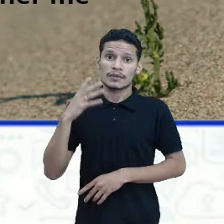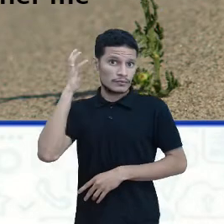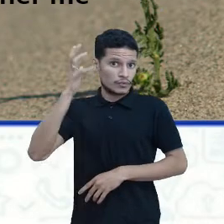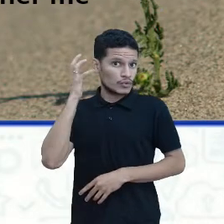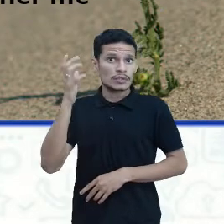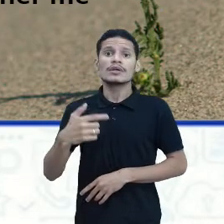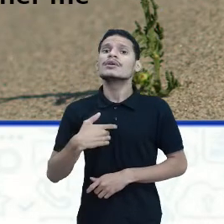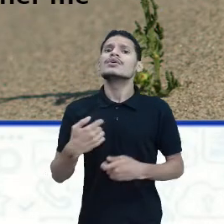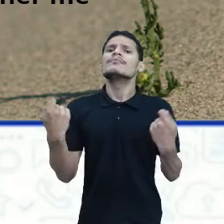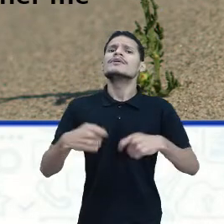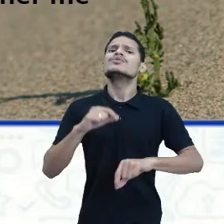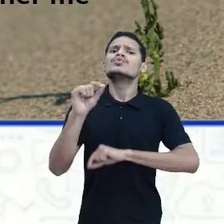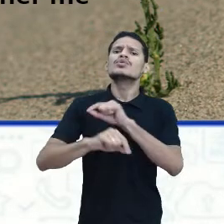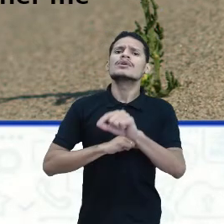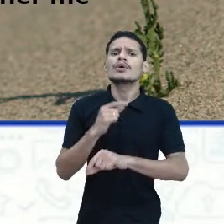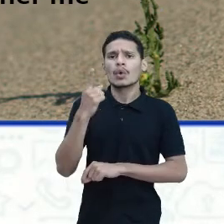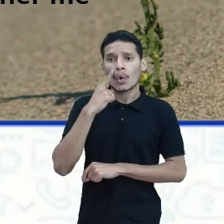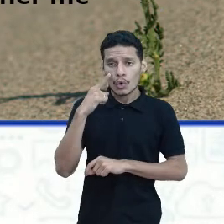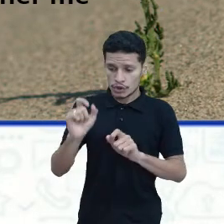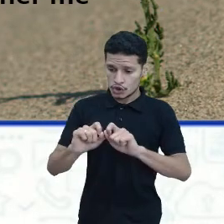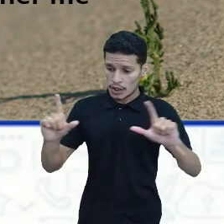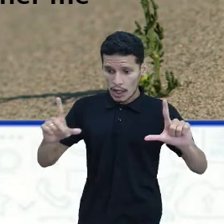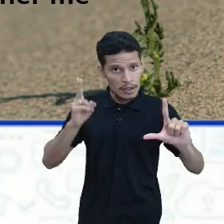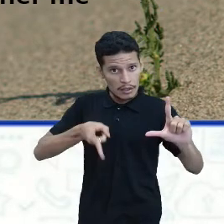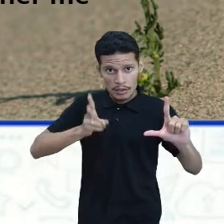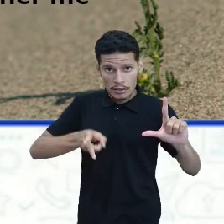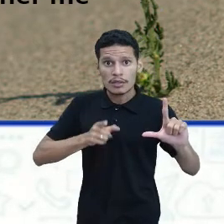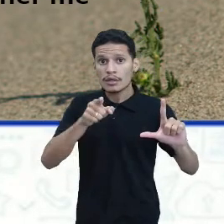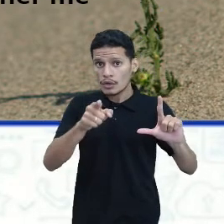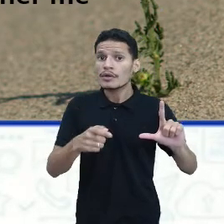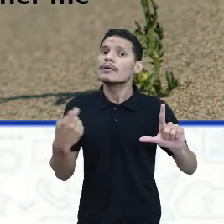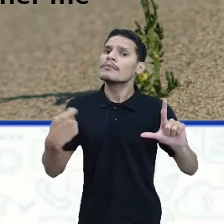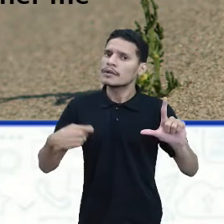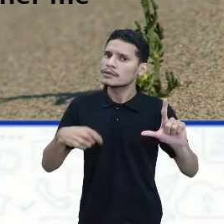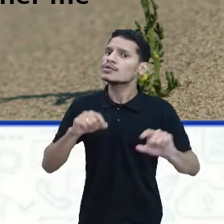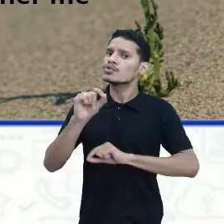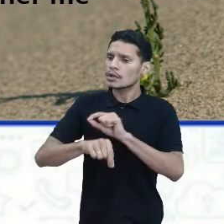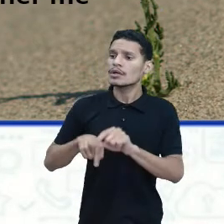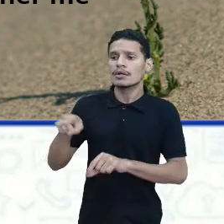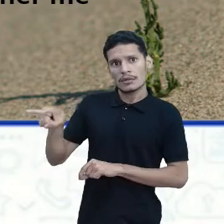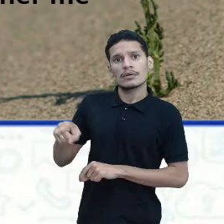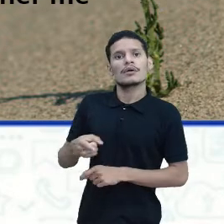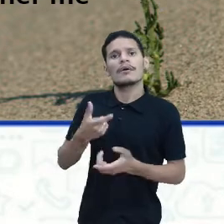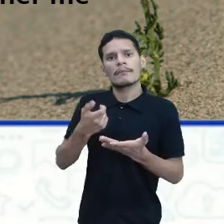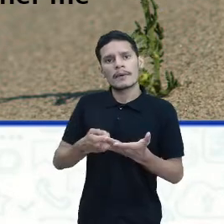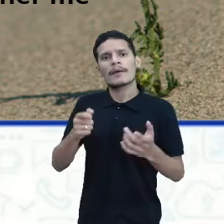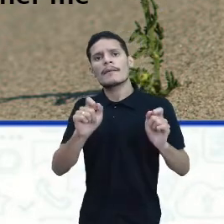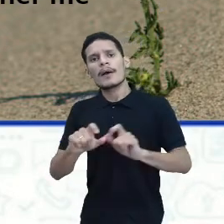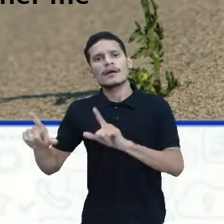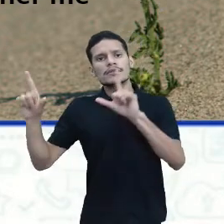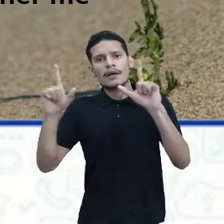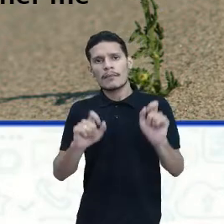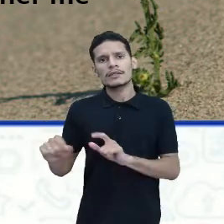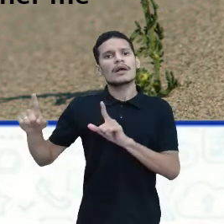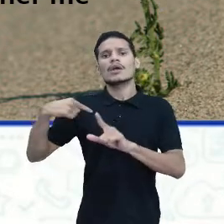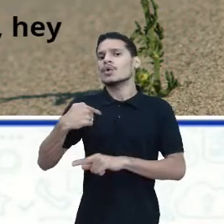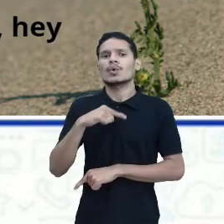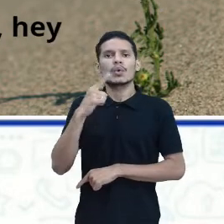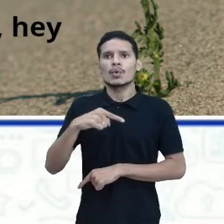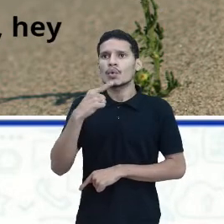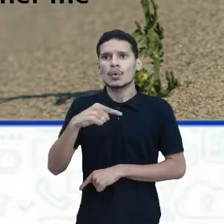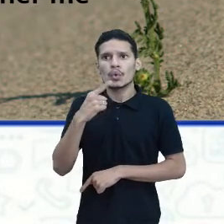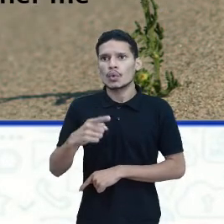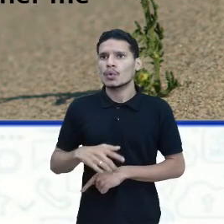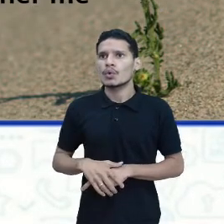vou precisar, segura no slide aí, tá? Vou precisar que você passe para mim, professor Rony, aqui, ó. Que eu vou conseguir passar aqui a